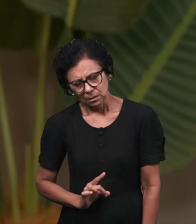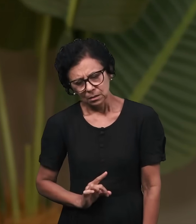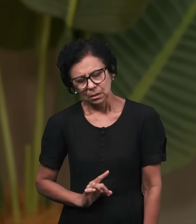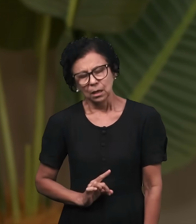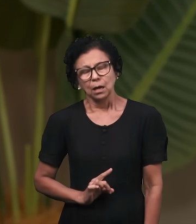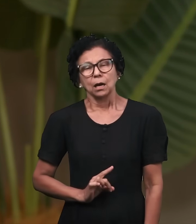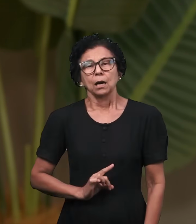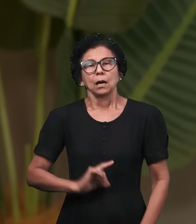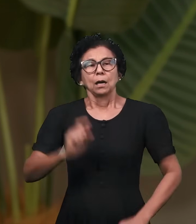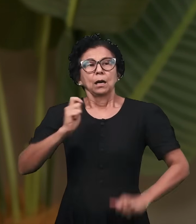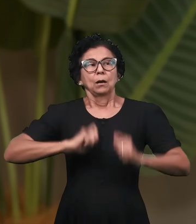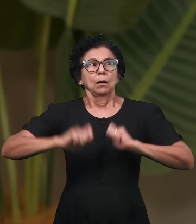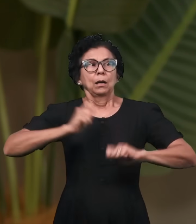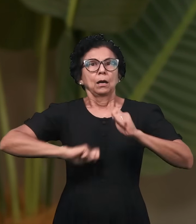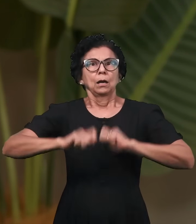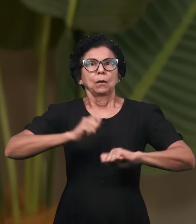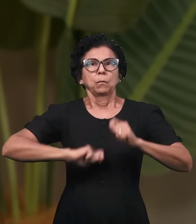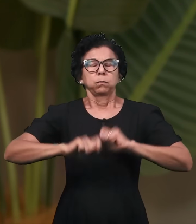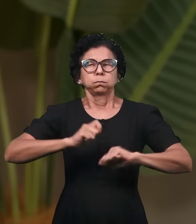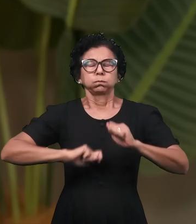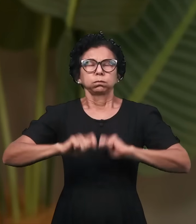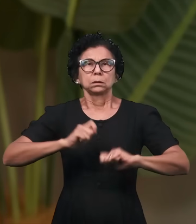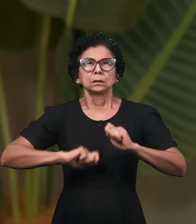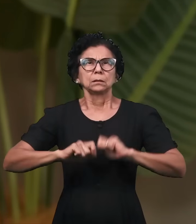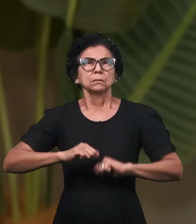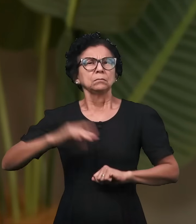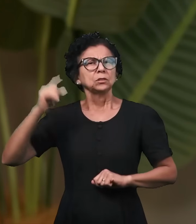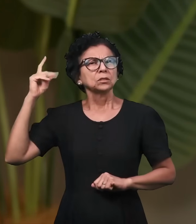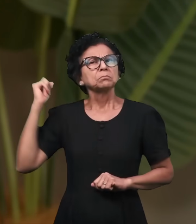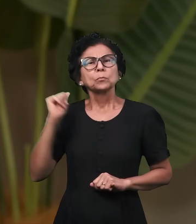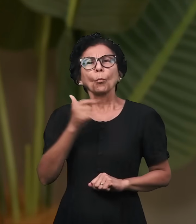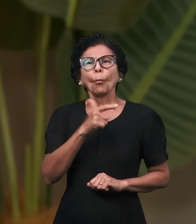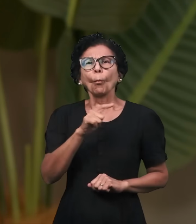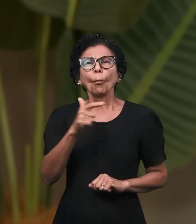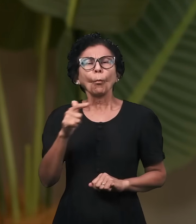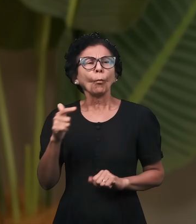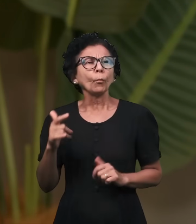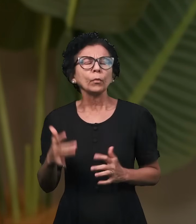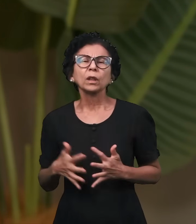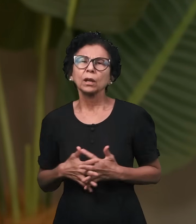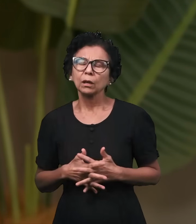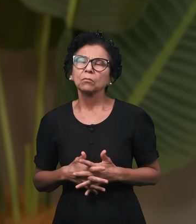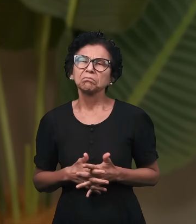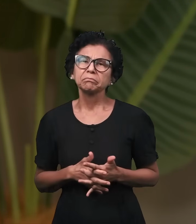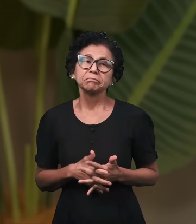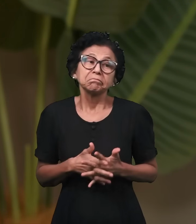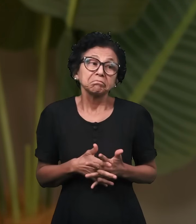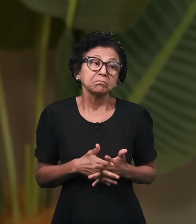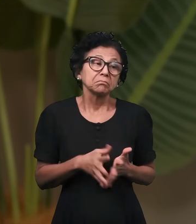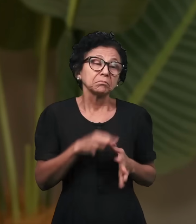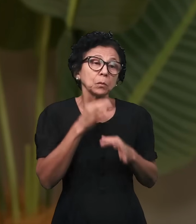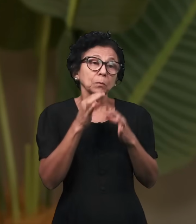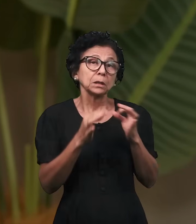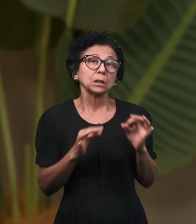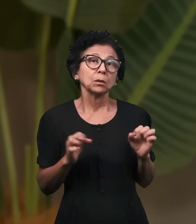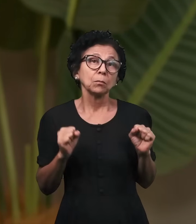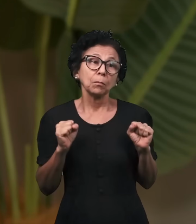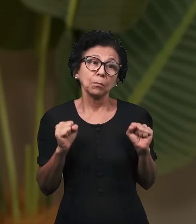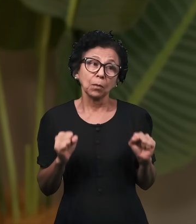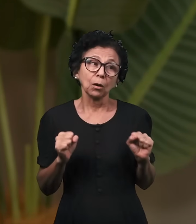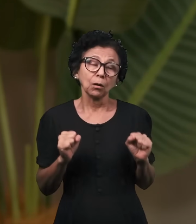hiperatividade e outros termos aí, não se via tanto assim, né? Então eu acho que isso pode ser também